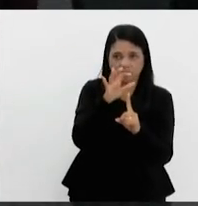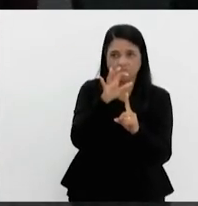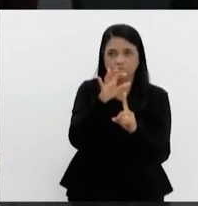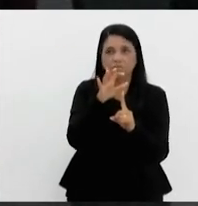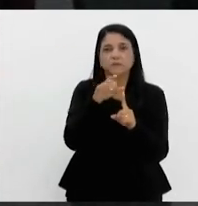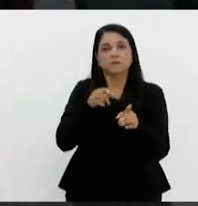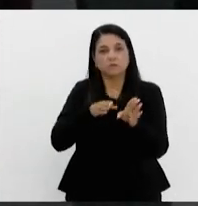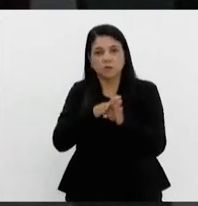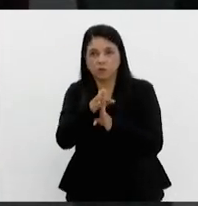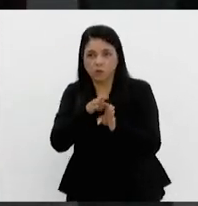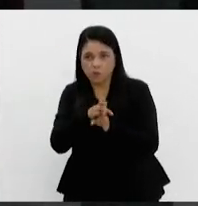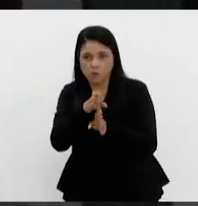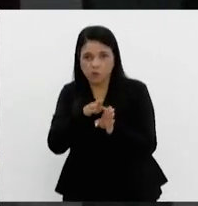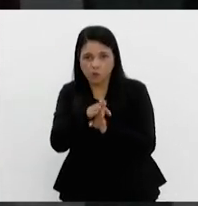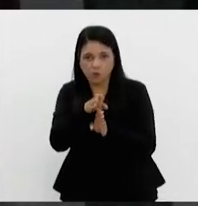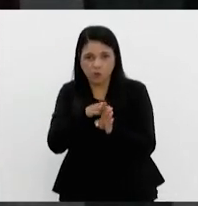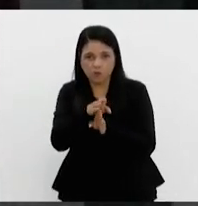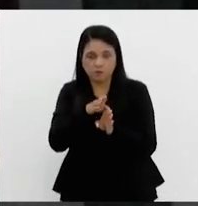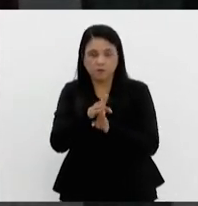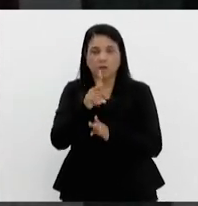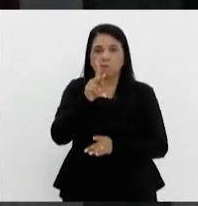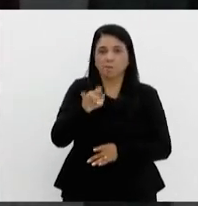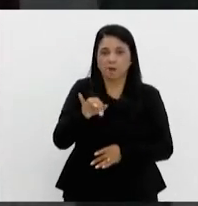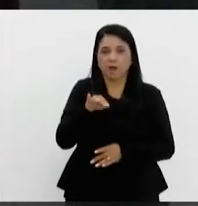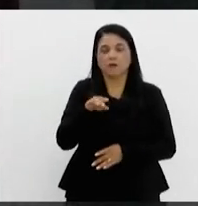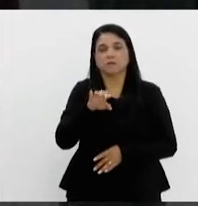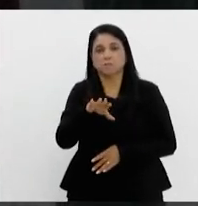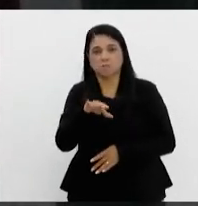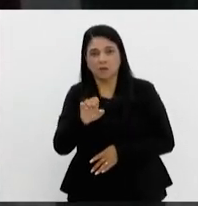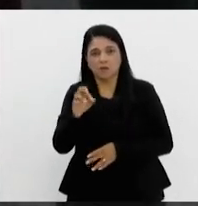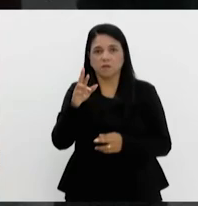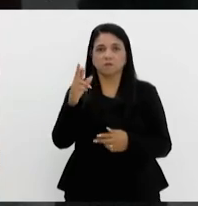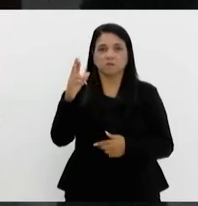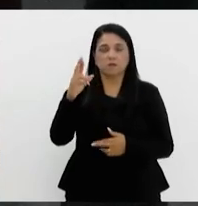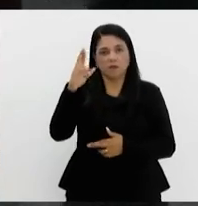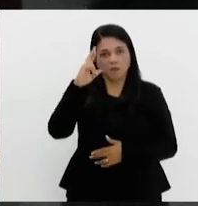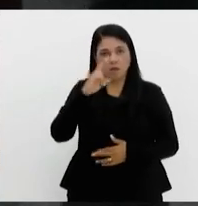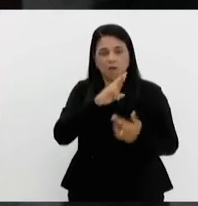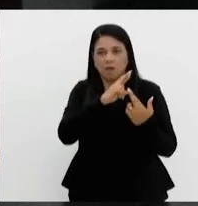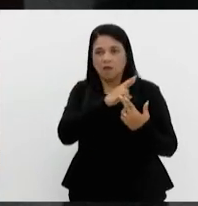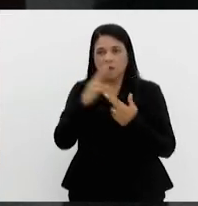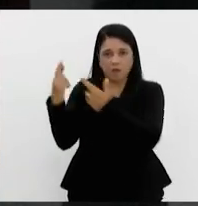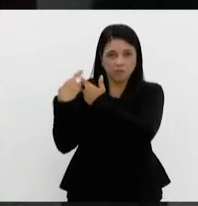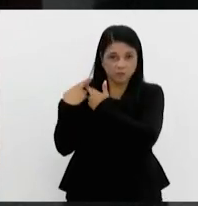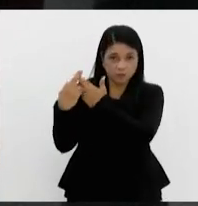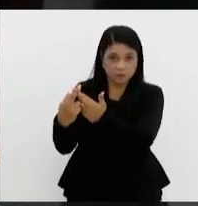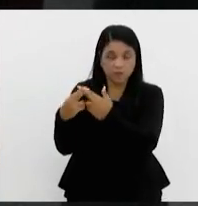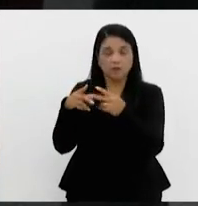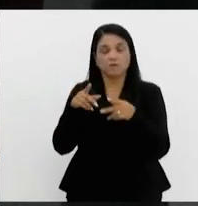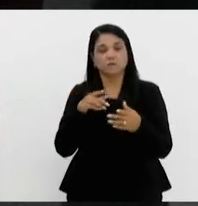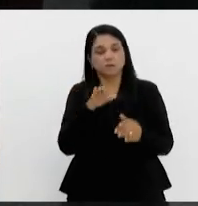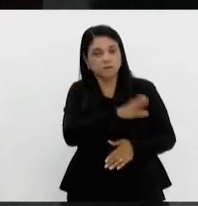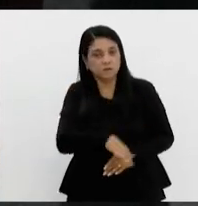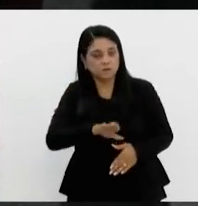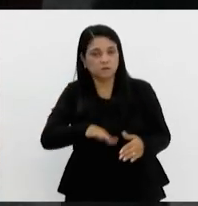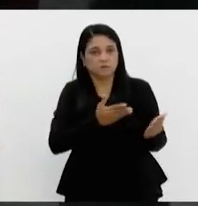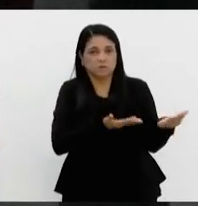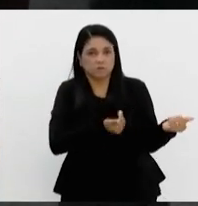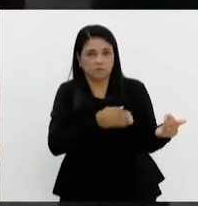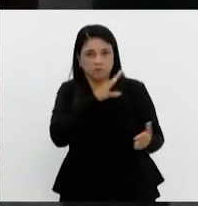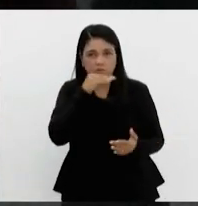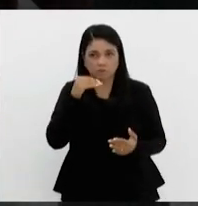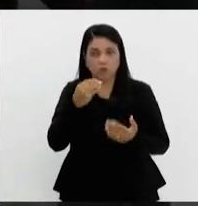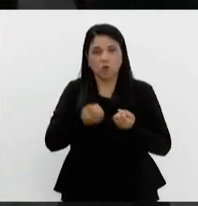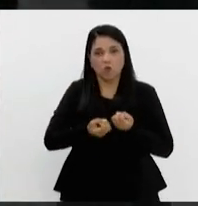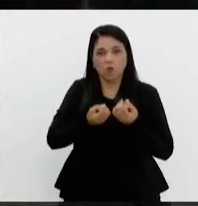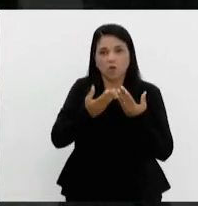orientar os pais ou os responsáveis pelas crianças e adolescentes e devem oferecer